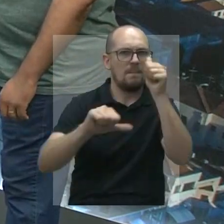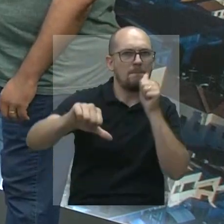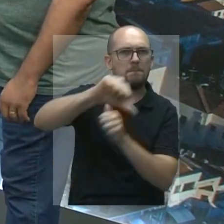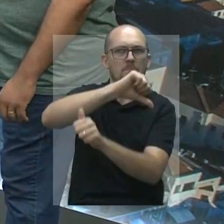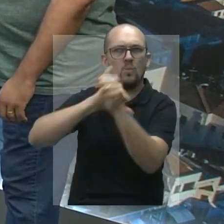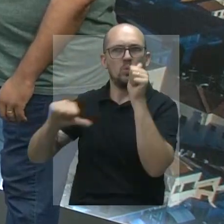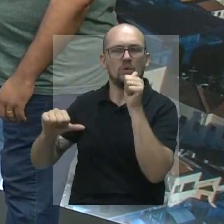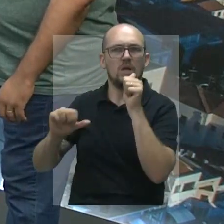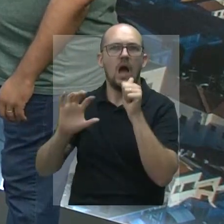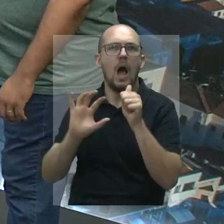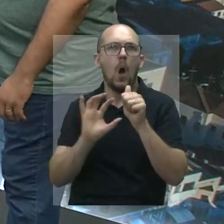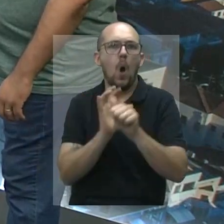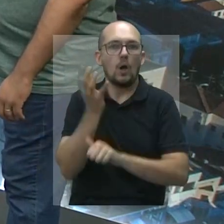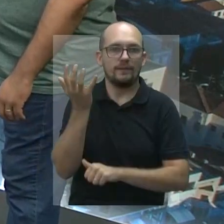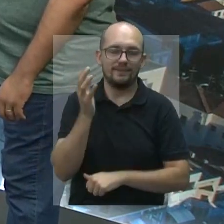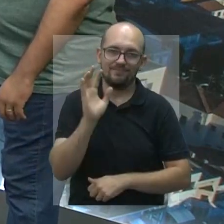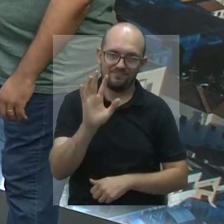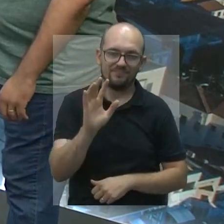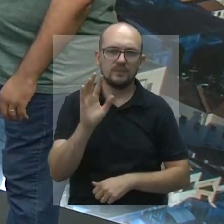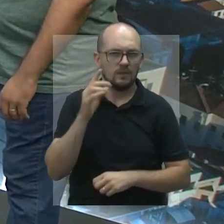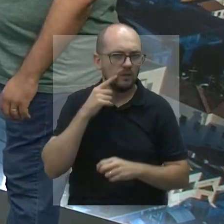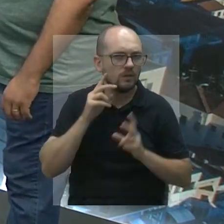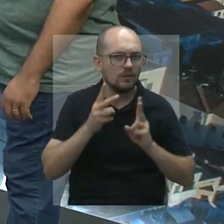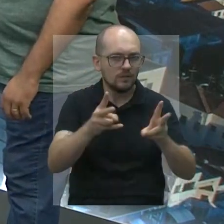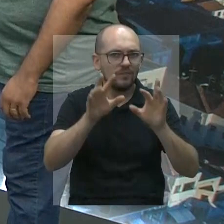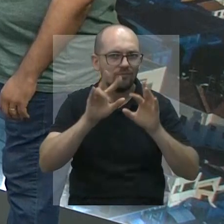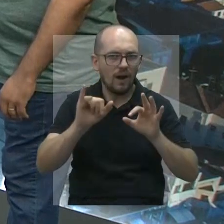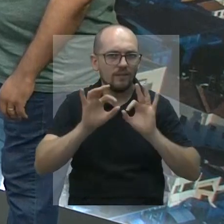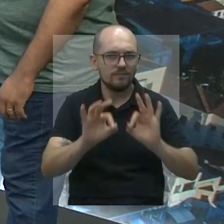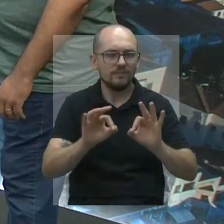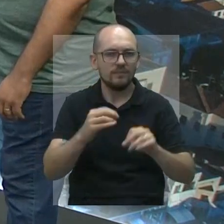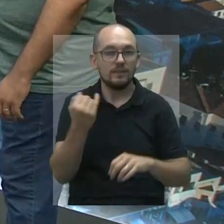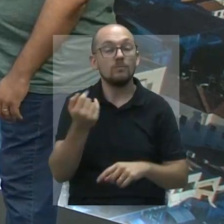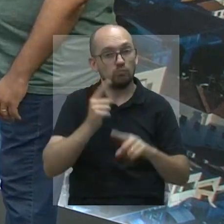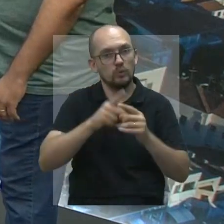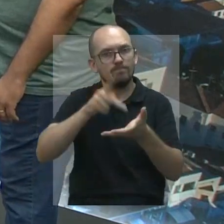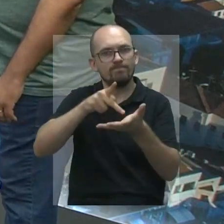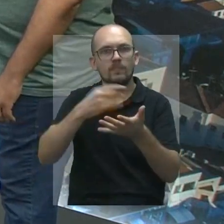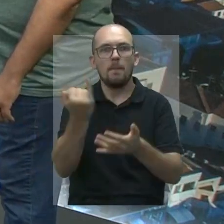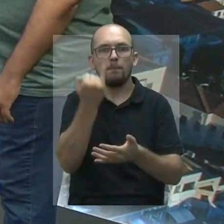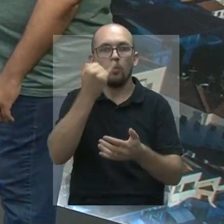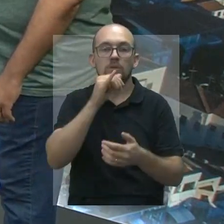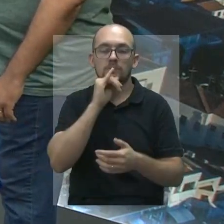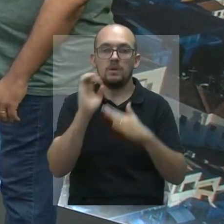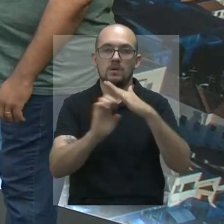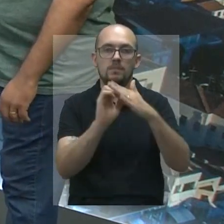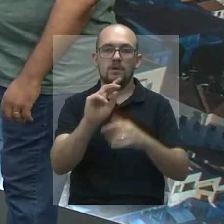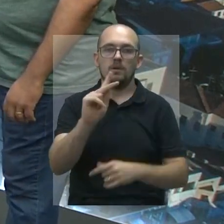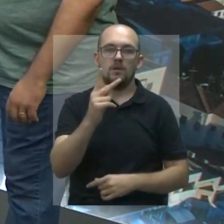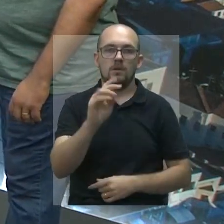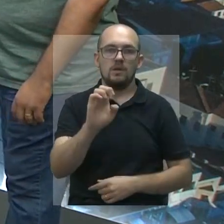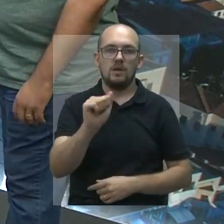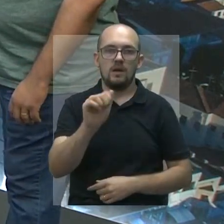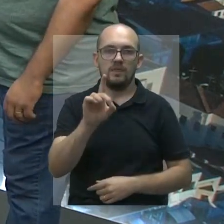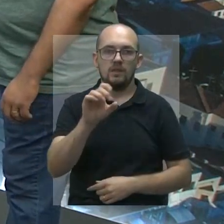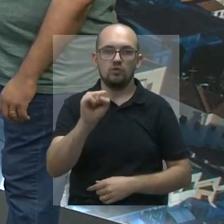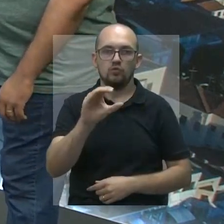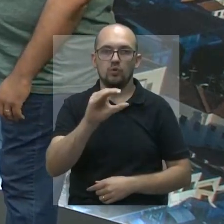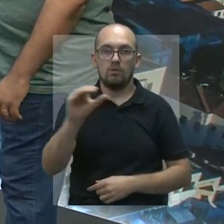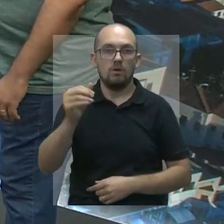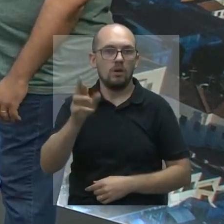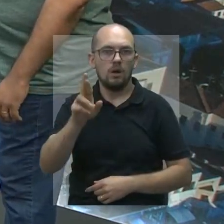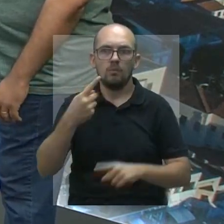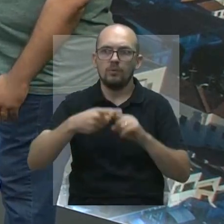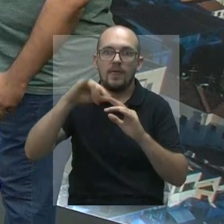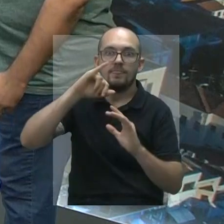um clube-empresa? Então essa ideia está mantida, realmente é importante uma empresa do tamanho da Red Soccer, né? Internacionalizando inclusive